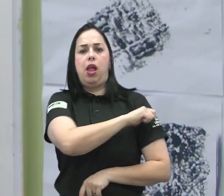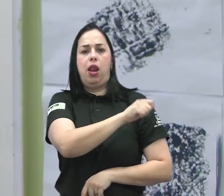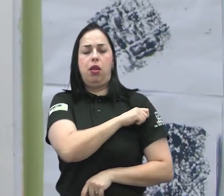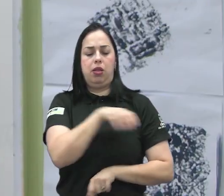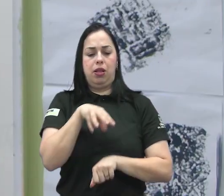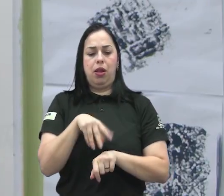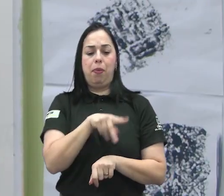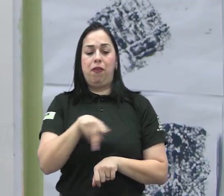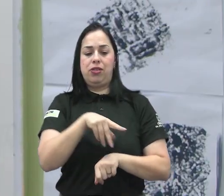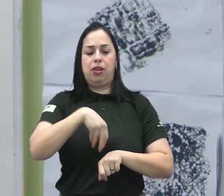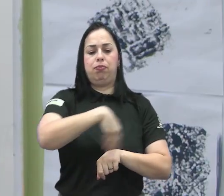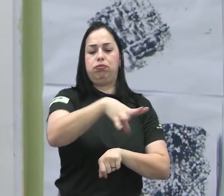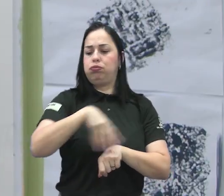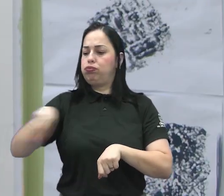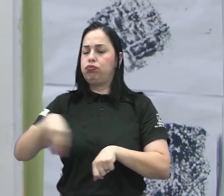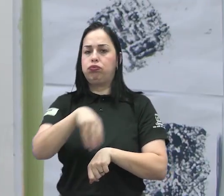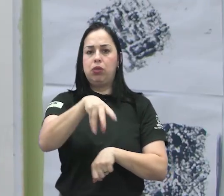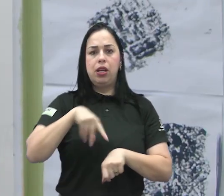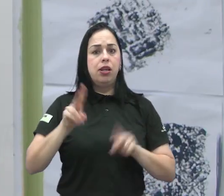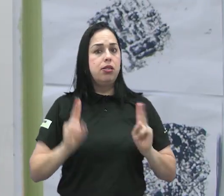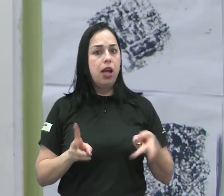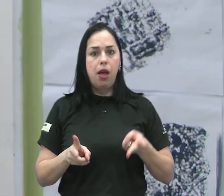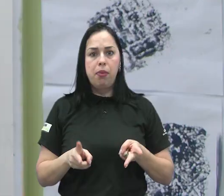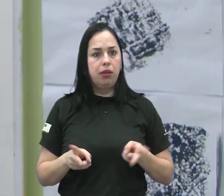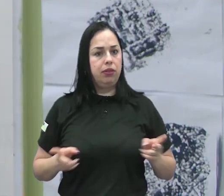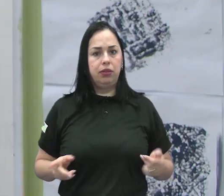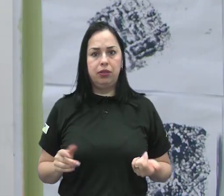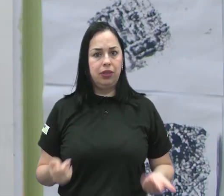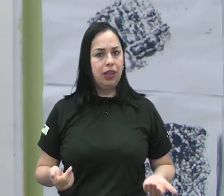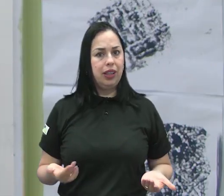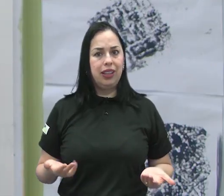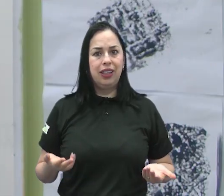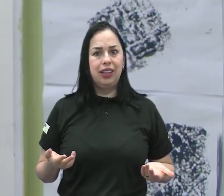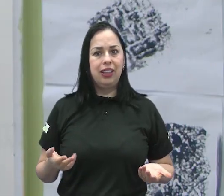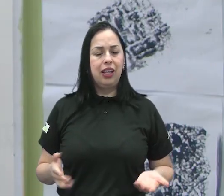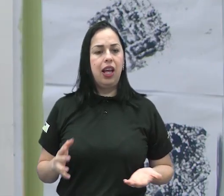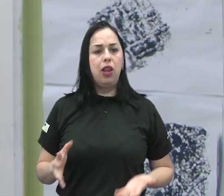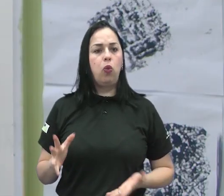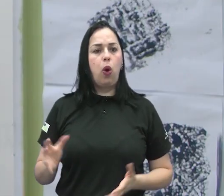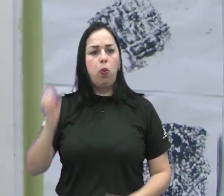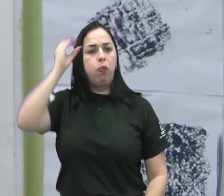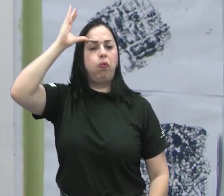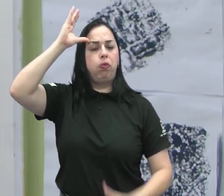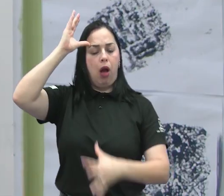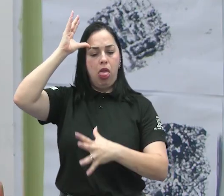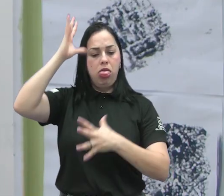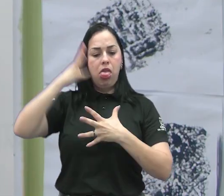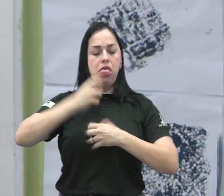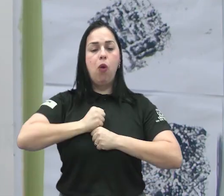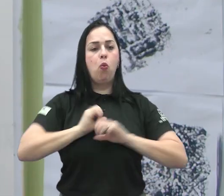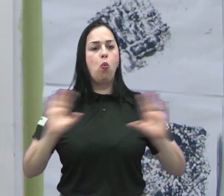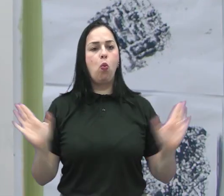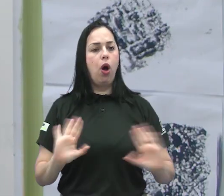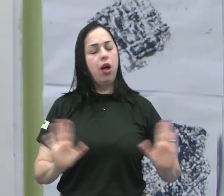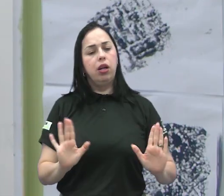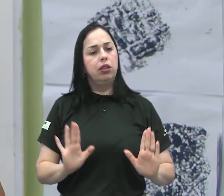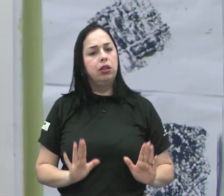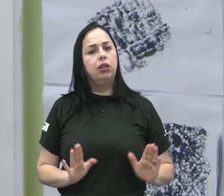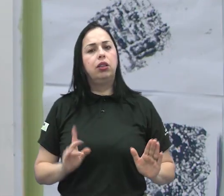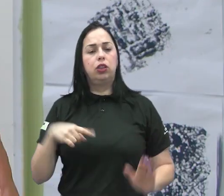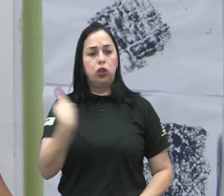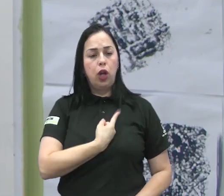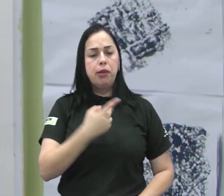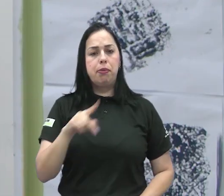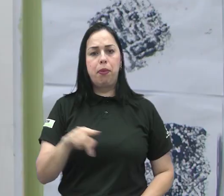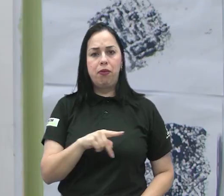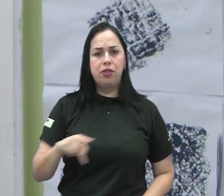Ele é esse mediador, ele sempre foi esse mediador. Ele nunca tomou o conhecimento para si. Tanto é que